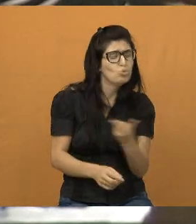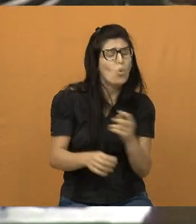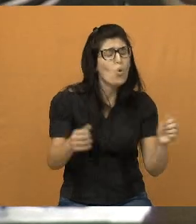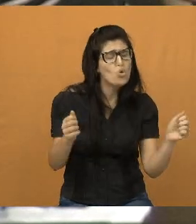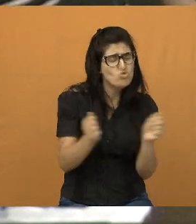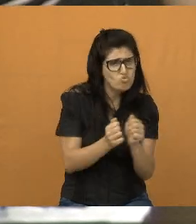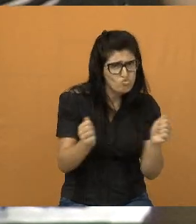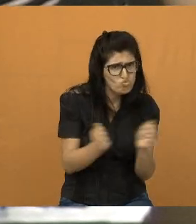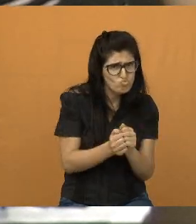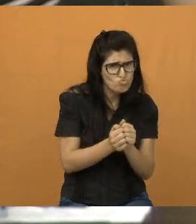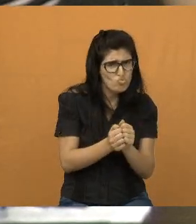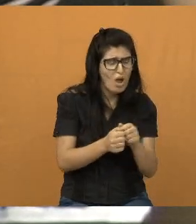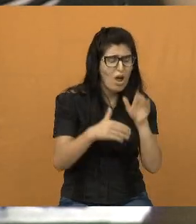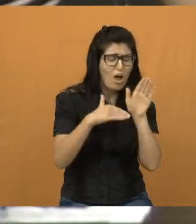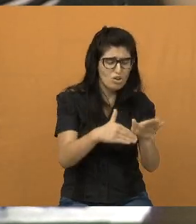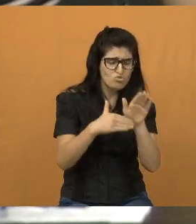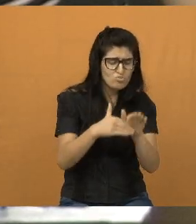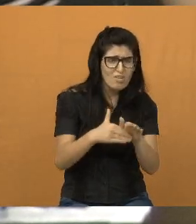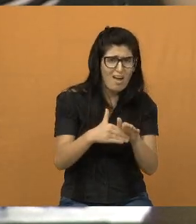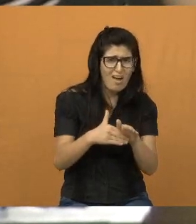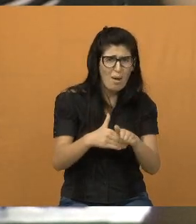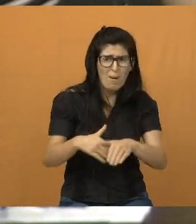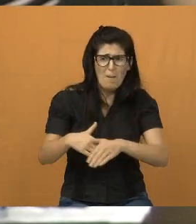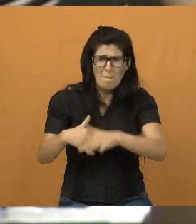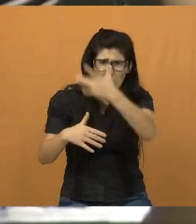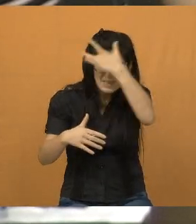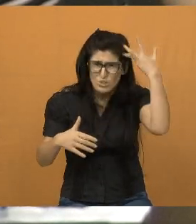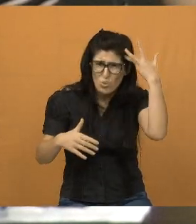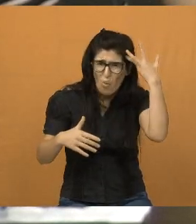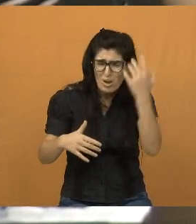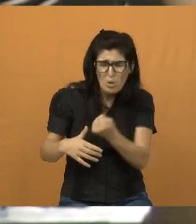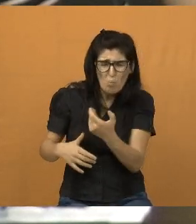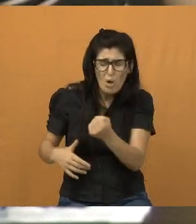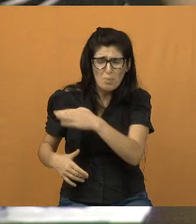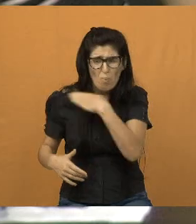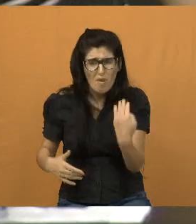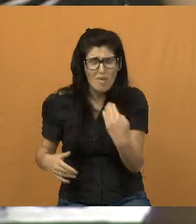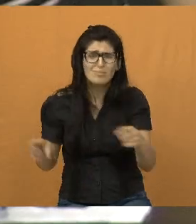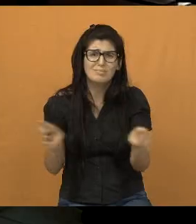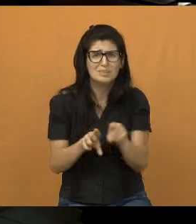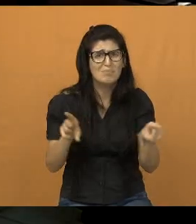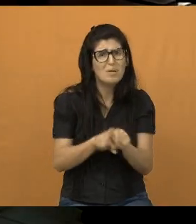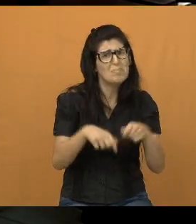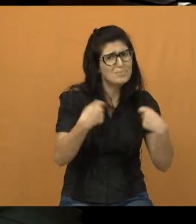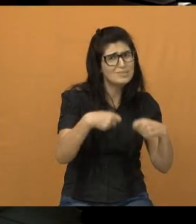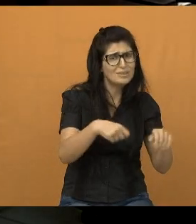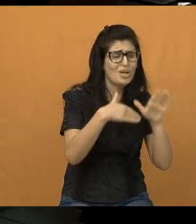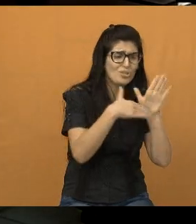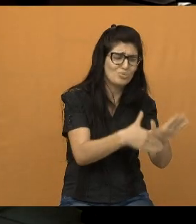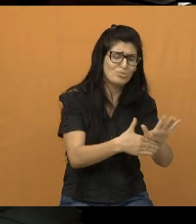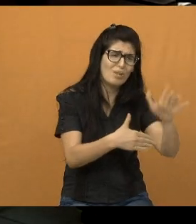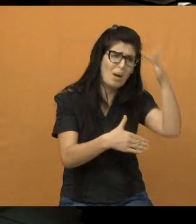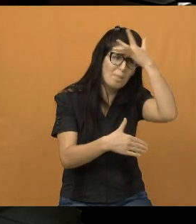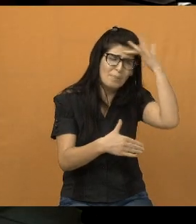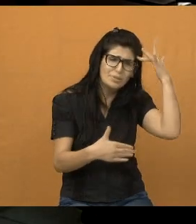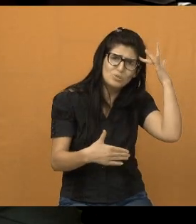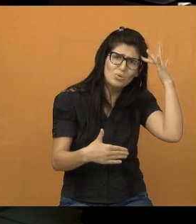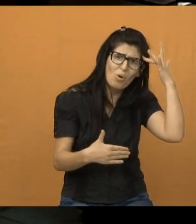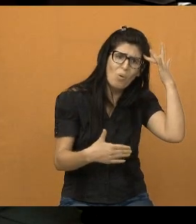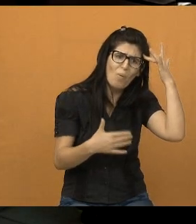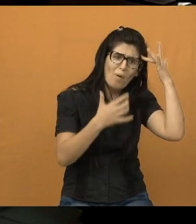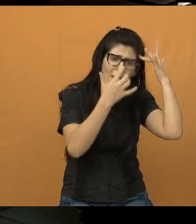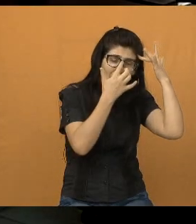atenção básica para diminuindo aos poucos. Só que o custo da média e os demais, é infinitamente alto. Agora, são 2